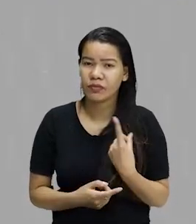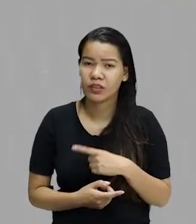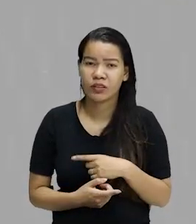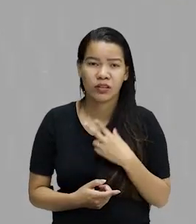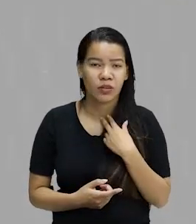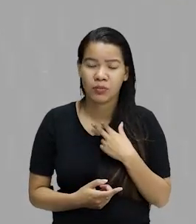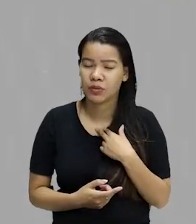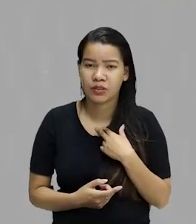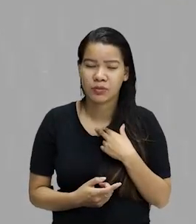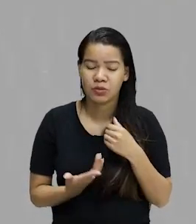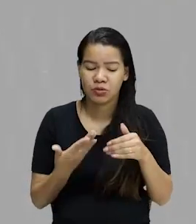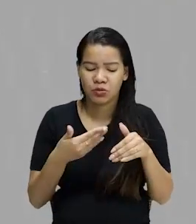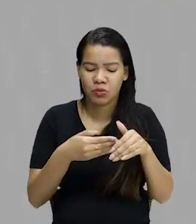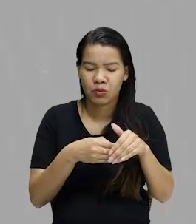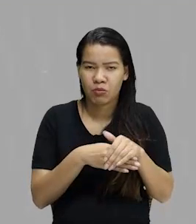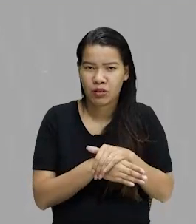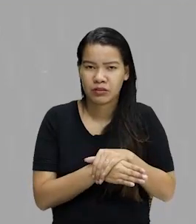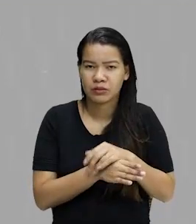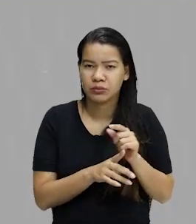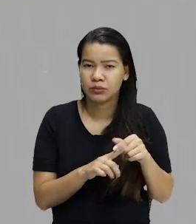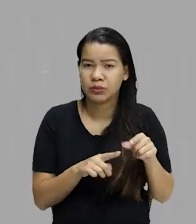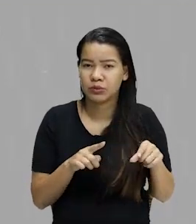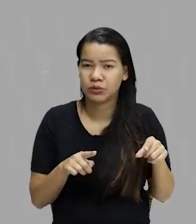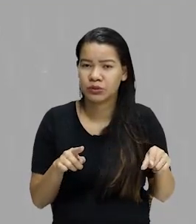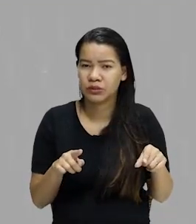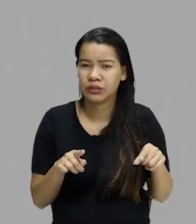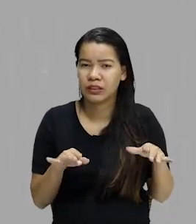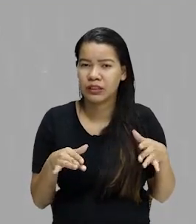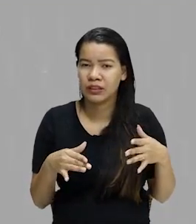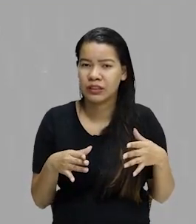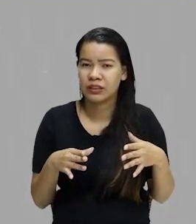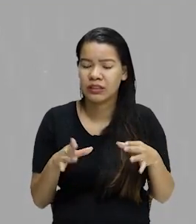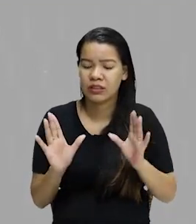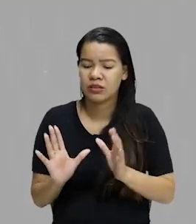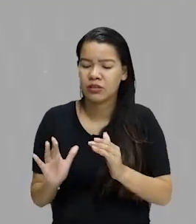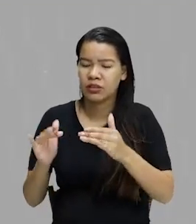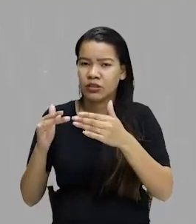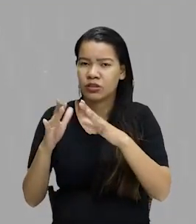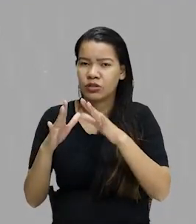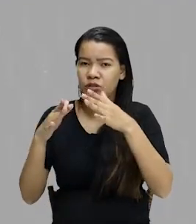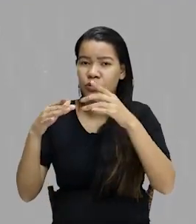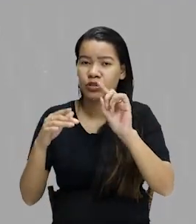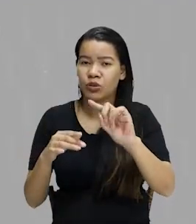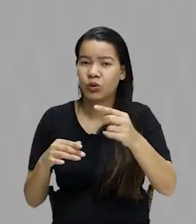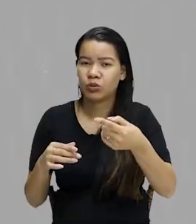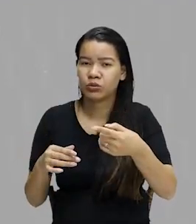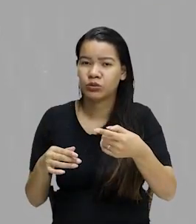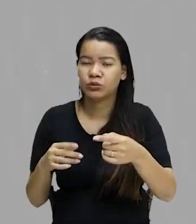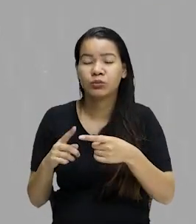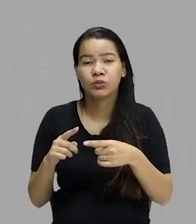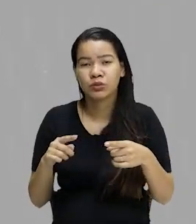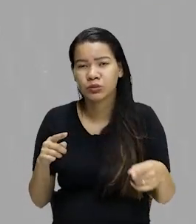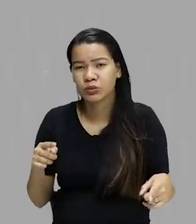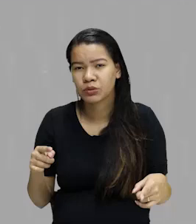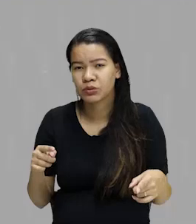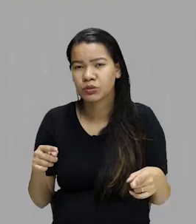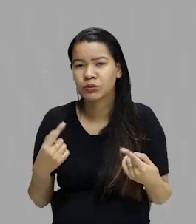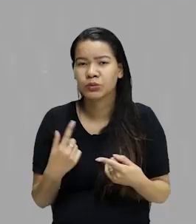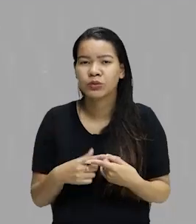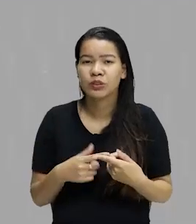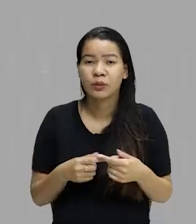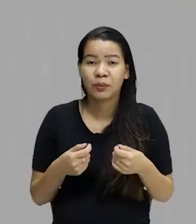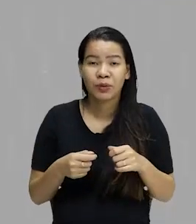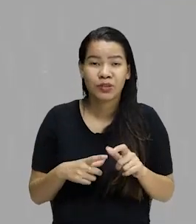deve guardar produtos em embalagens de outros produtos. Por quê? Porque pode